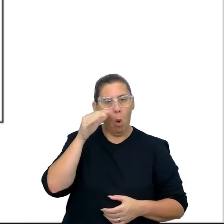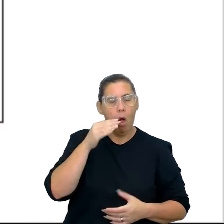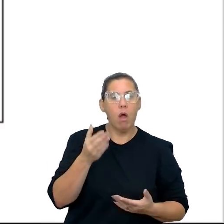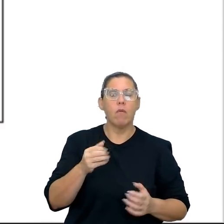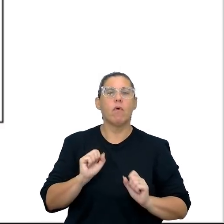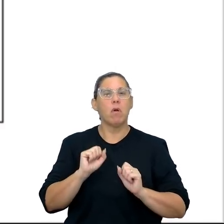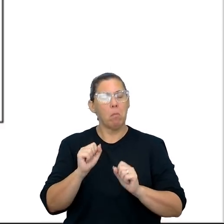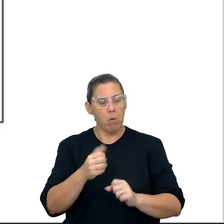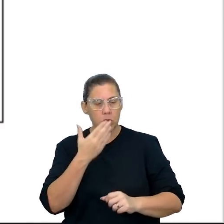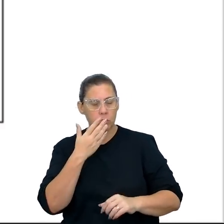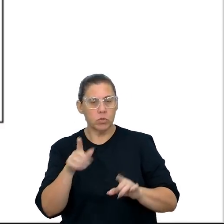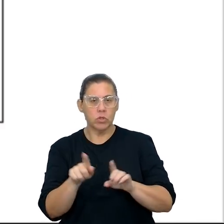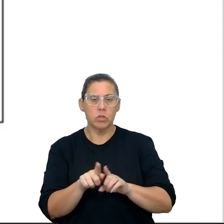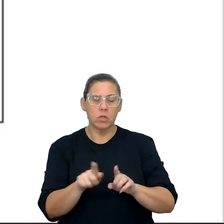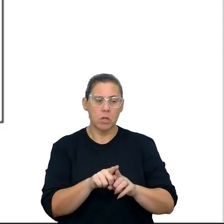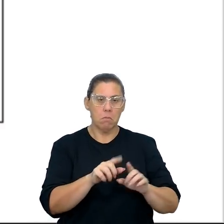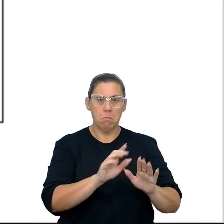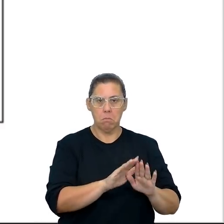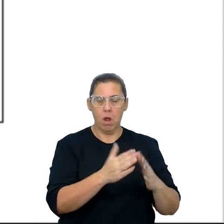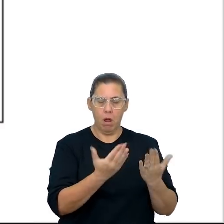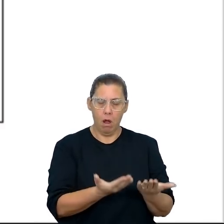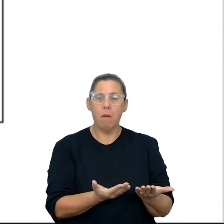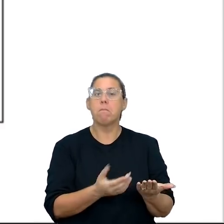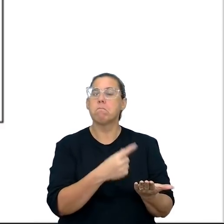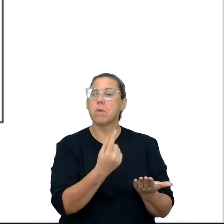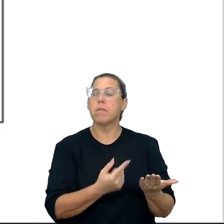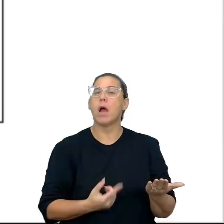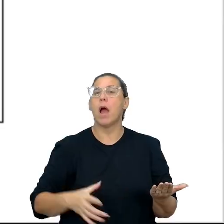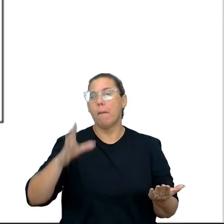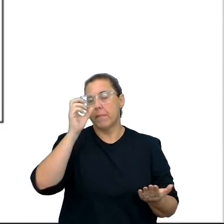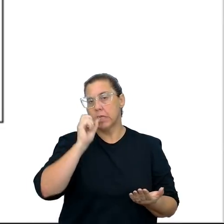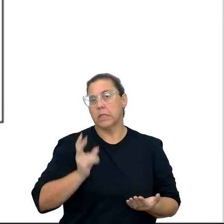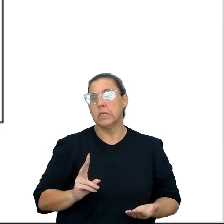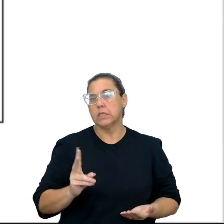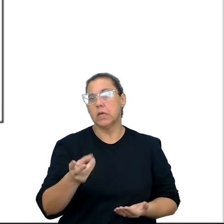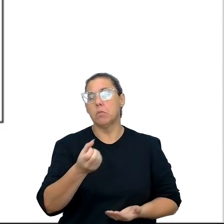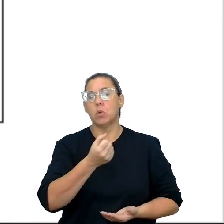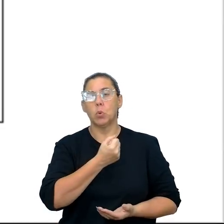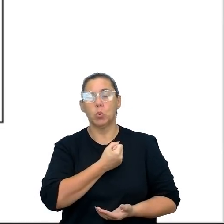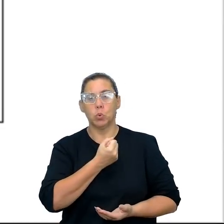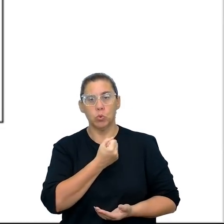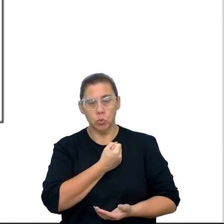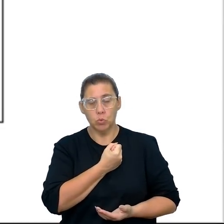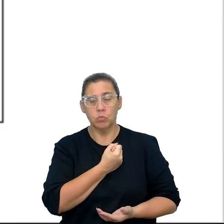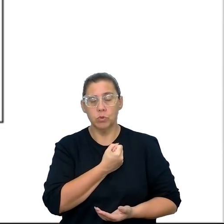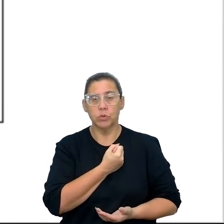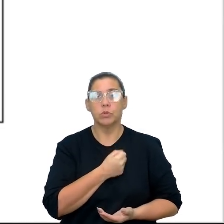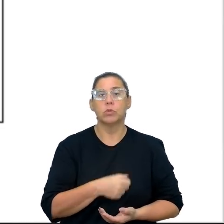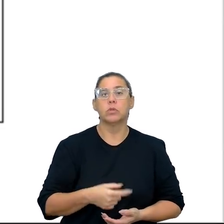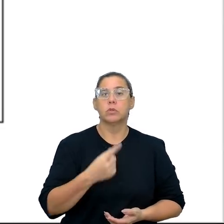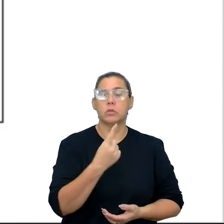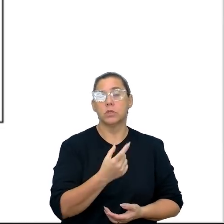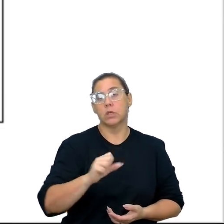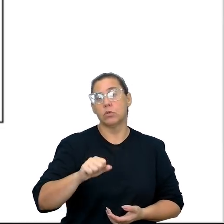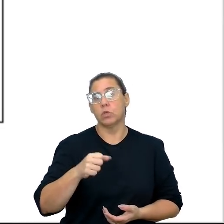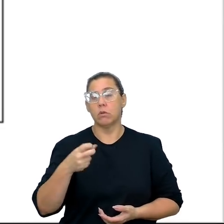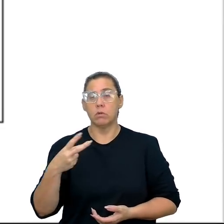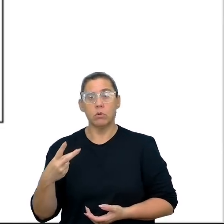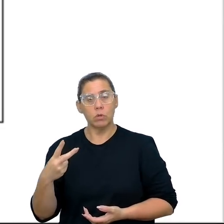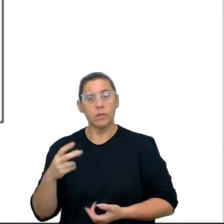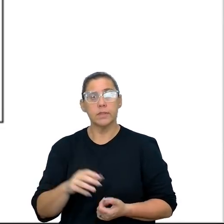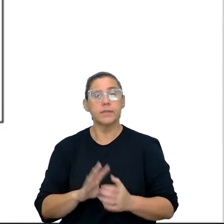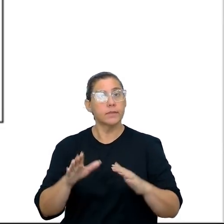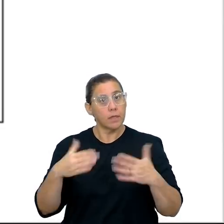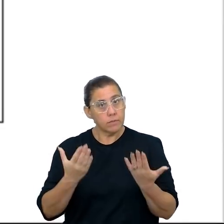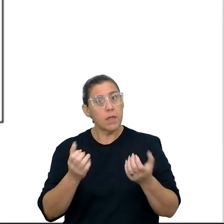vocês podem pedir para eles abrirem o material no Aprender Sempre, na página, essa atividade está na página 182. E